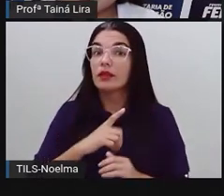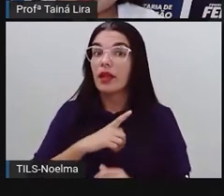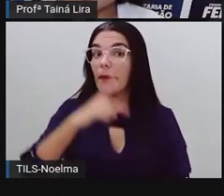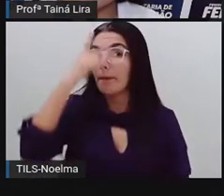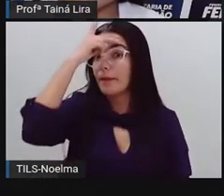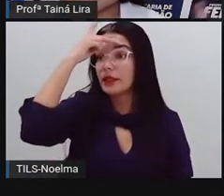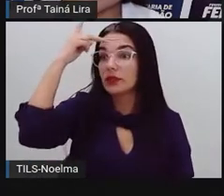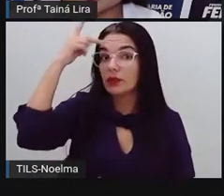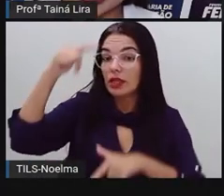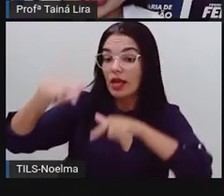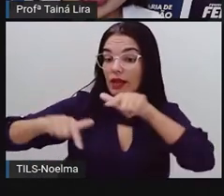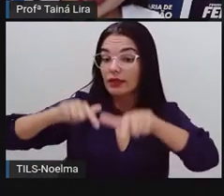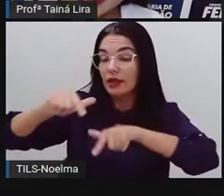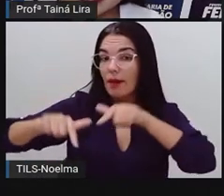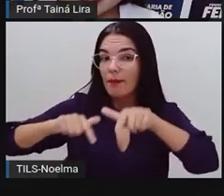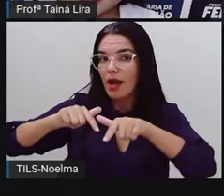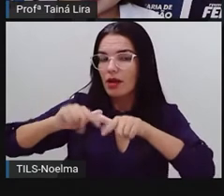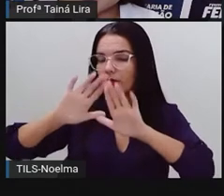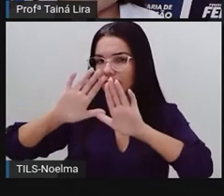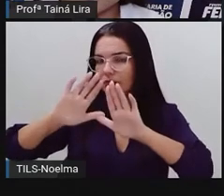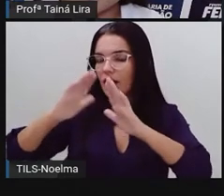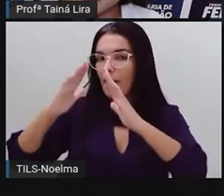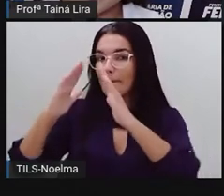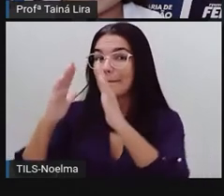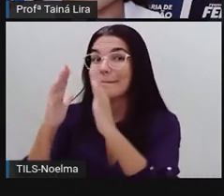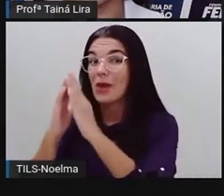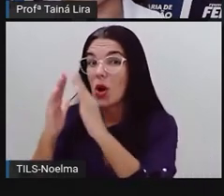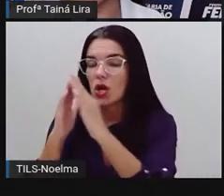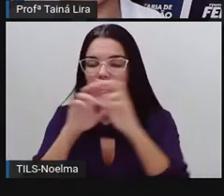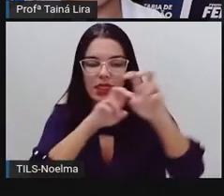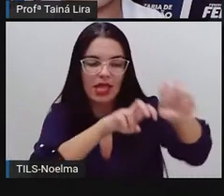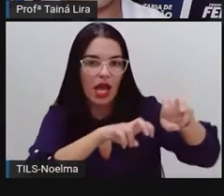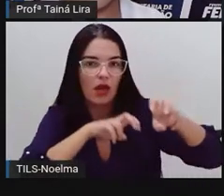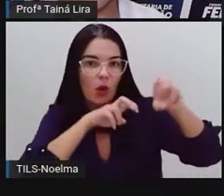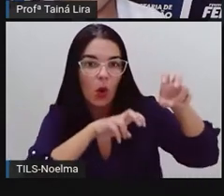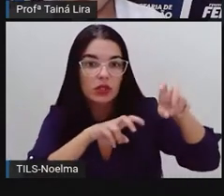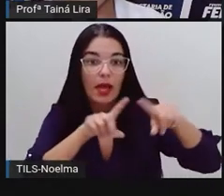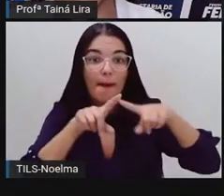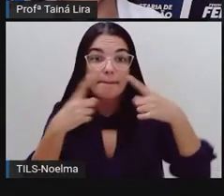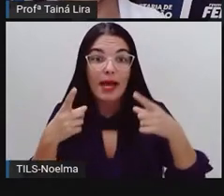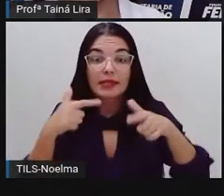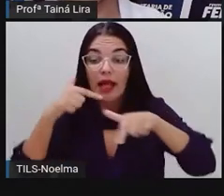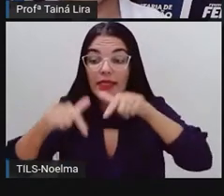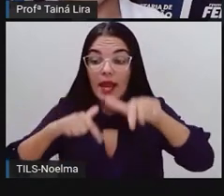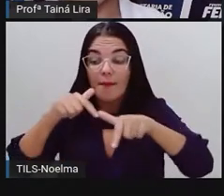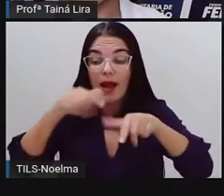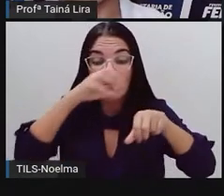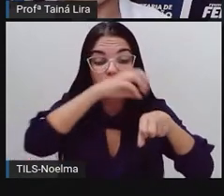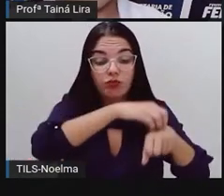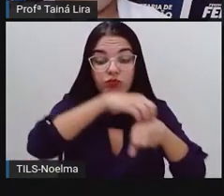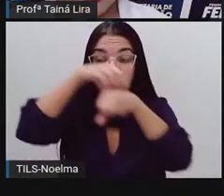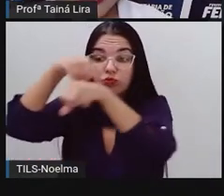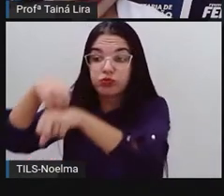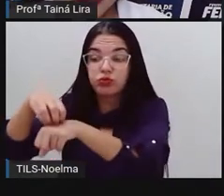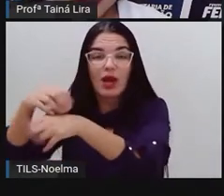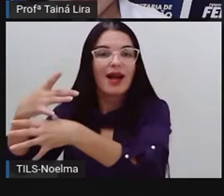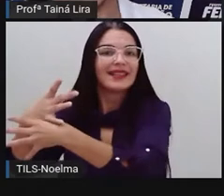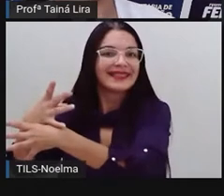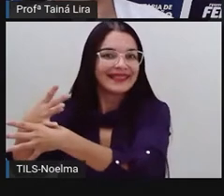aqui na cidade aqui na zona urbana então existem pessoas né que